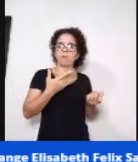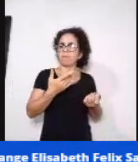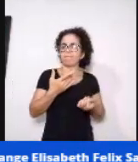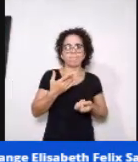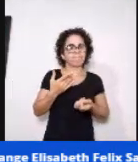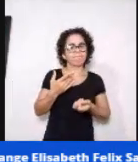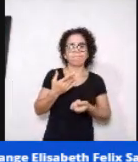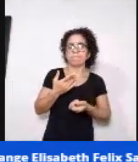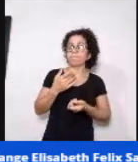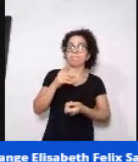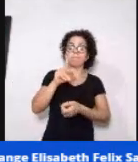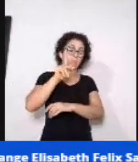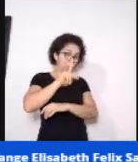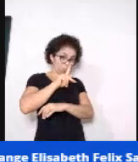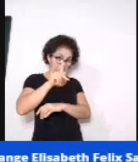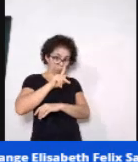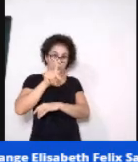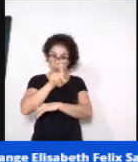De uma professora.